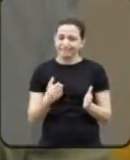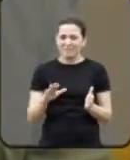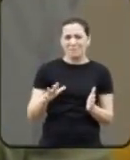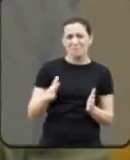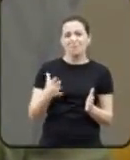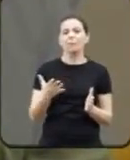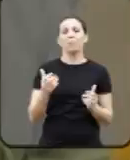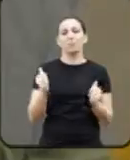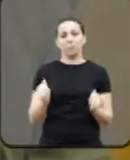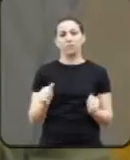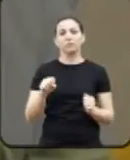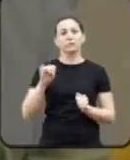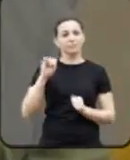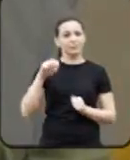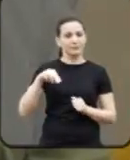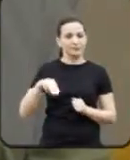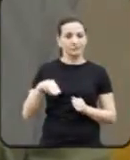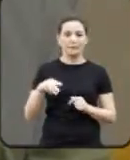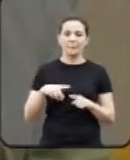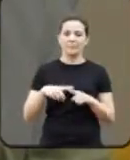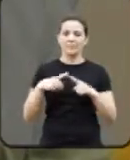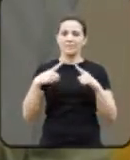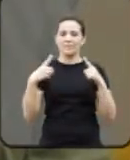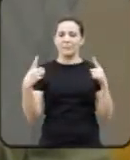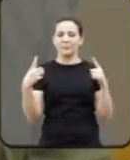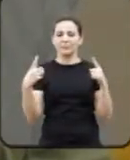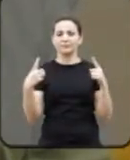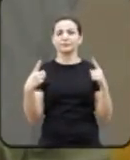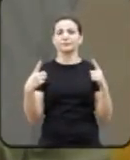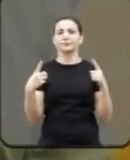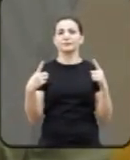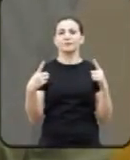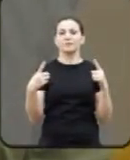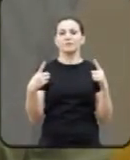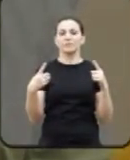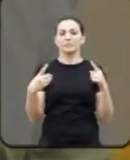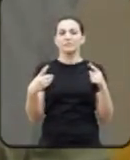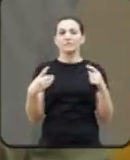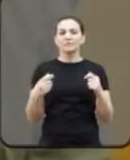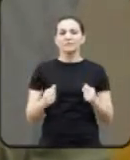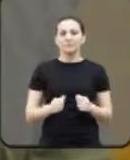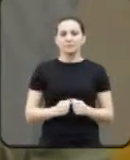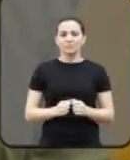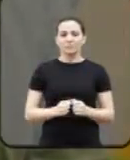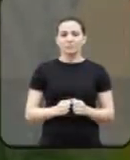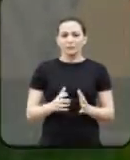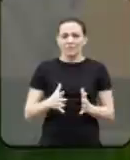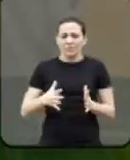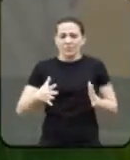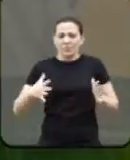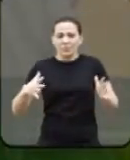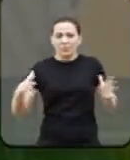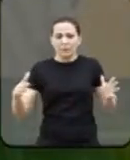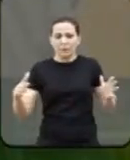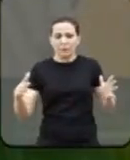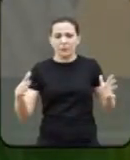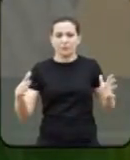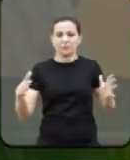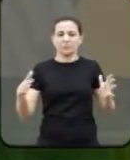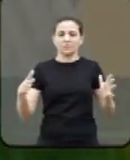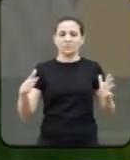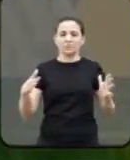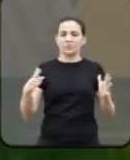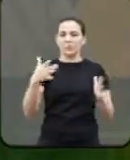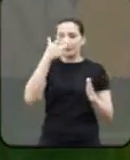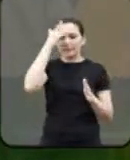Com certeza, sim. Por outro lado, o excesso de... porque você pode colocar qualquer